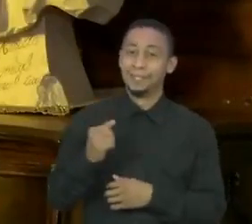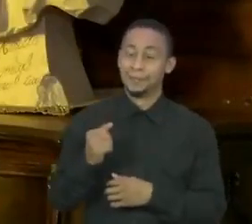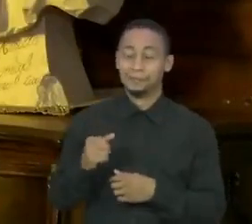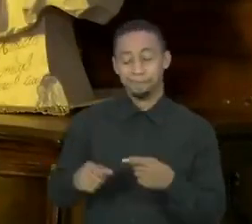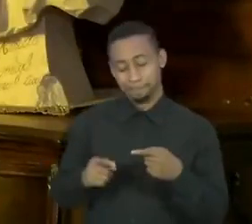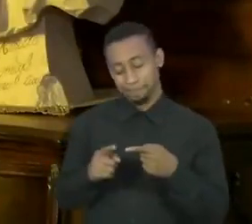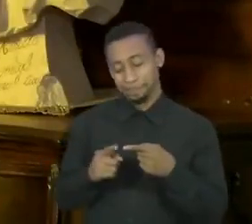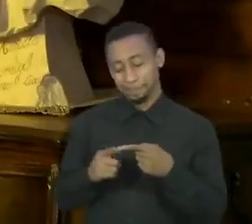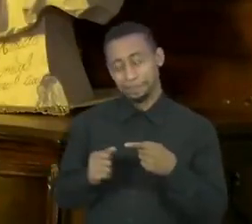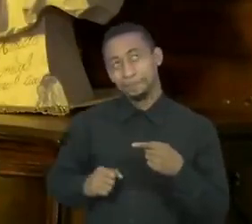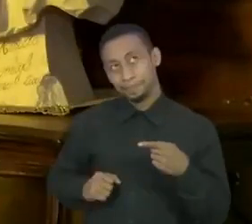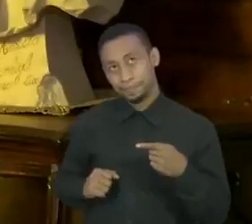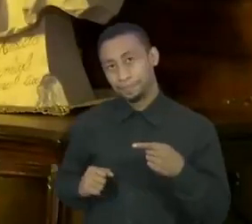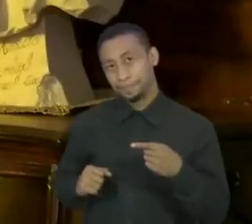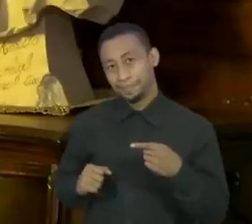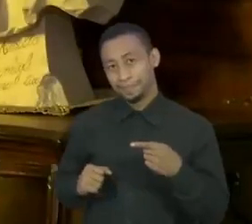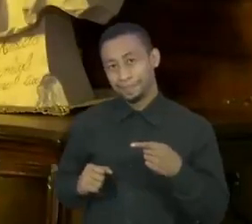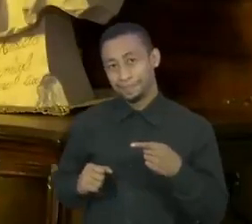Primeiramente,